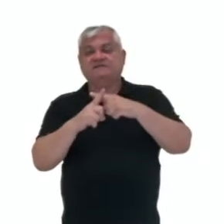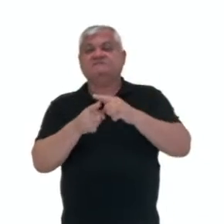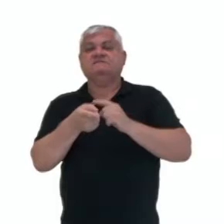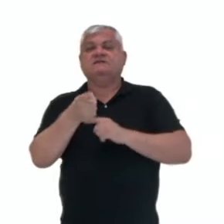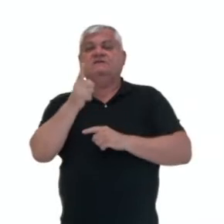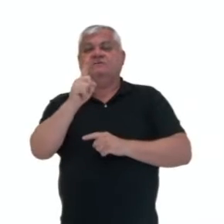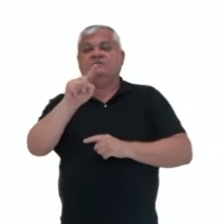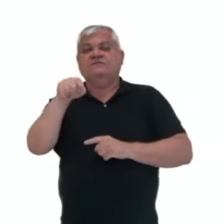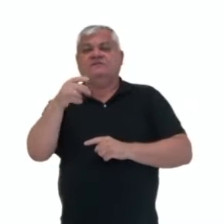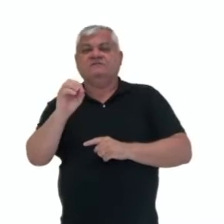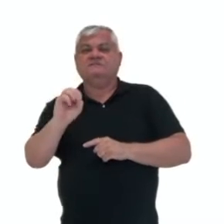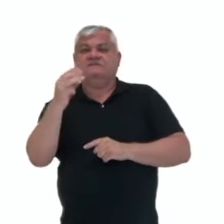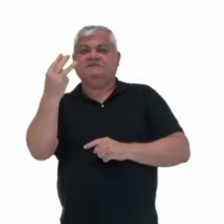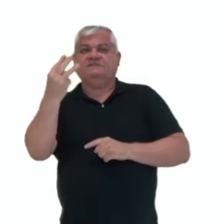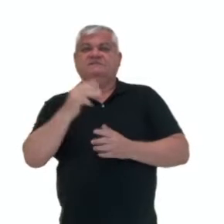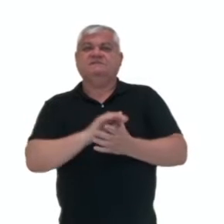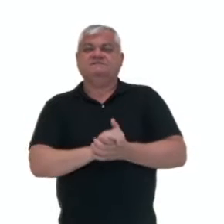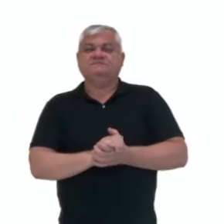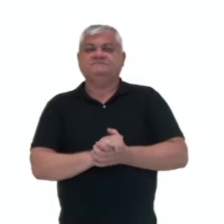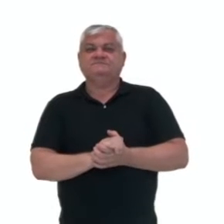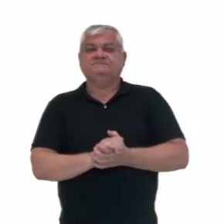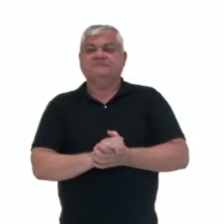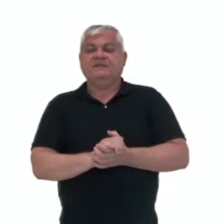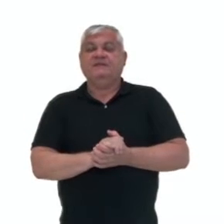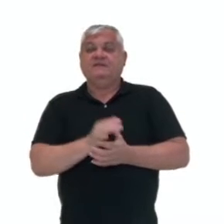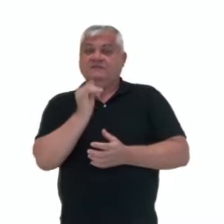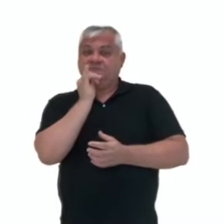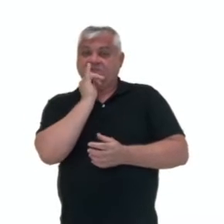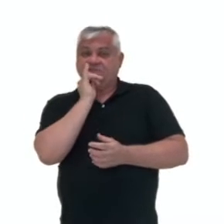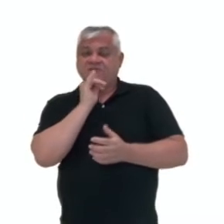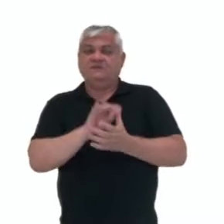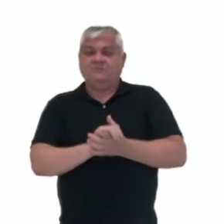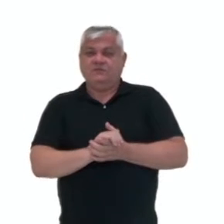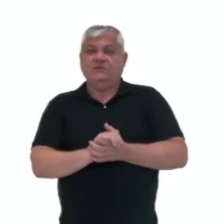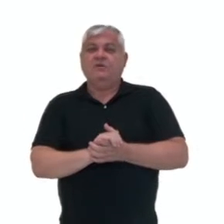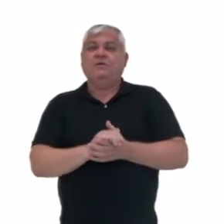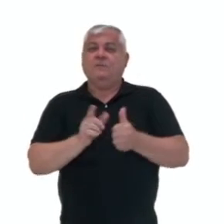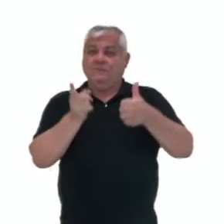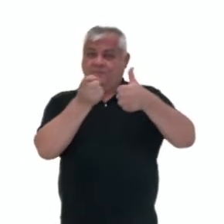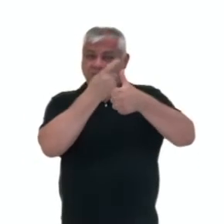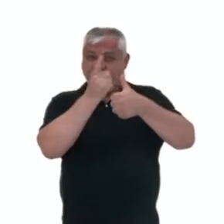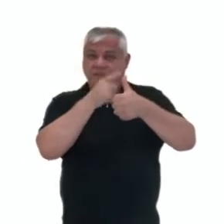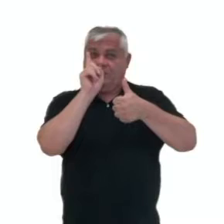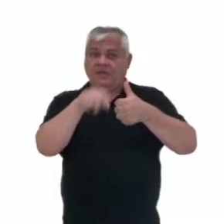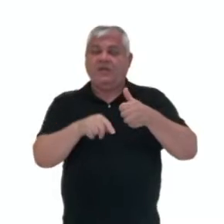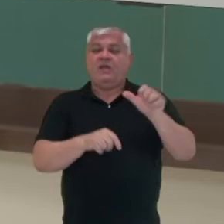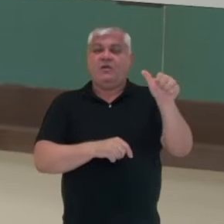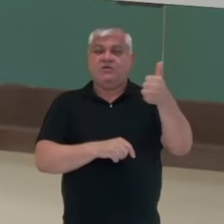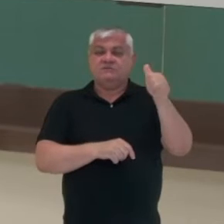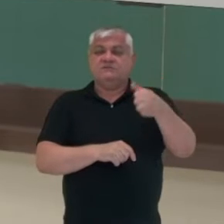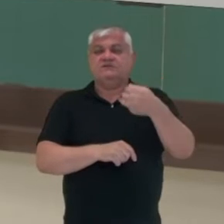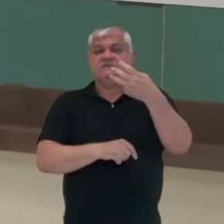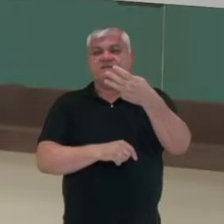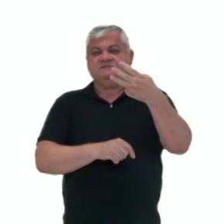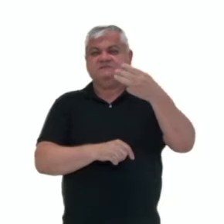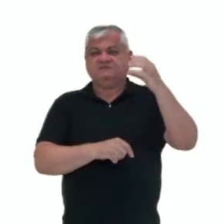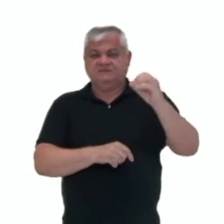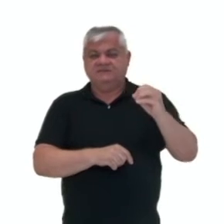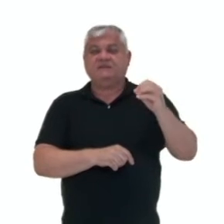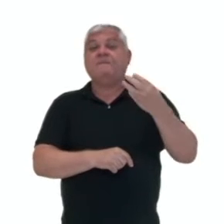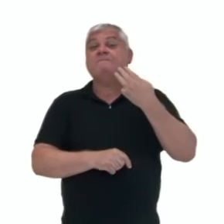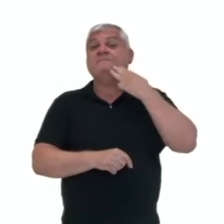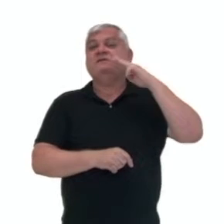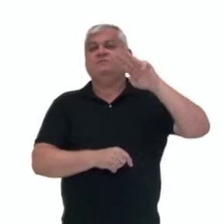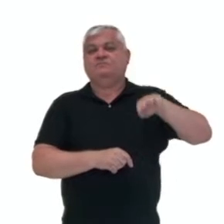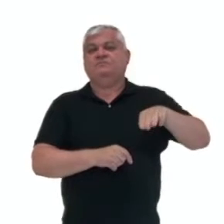é 1,03, ok? Então, nesse caso, nosso primeiro termo é 11 milhões